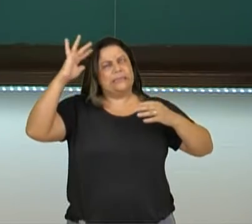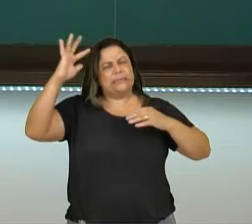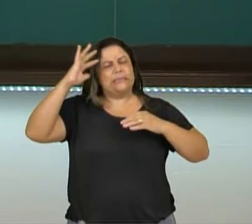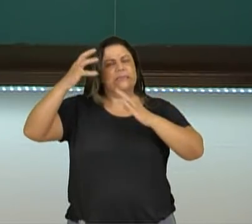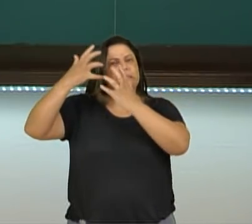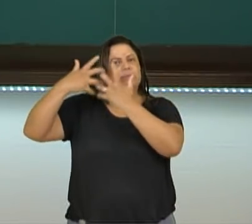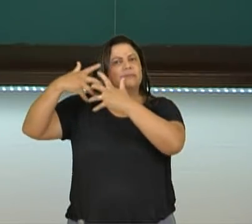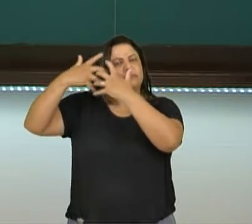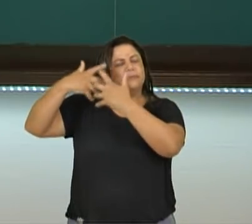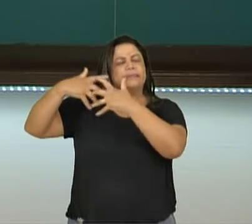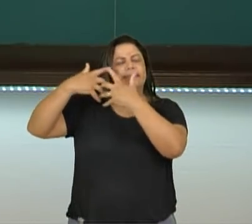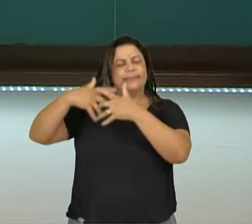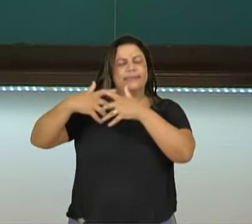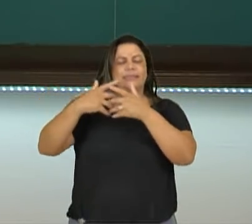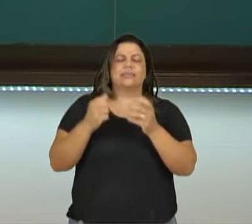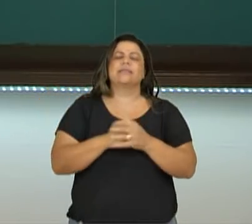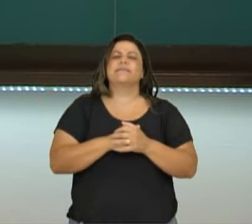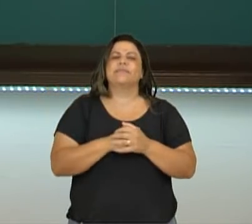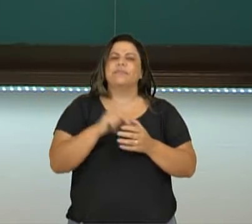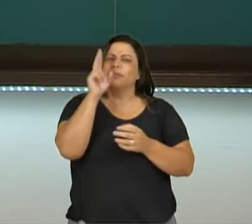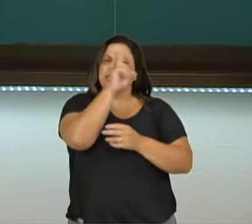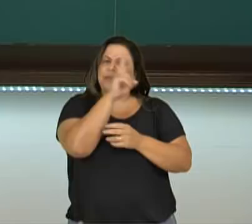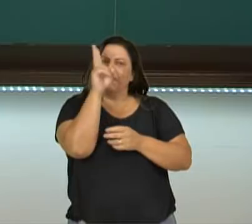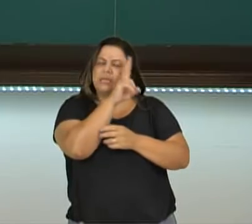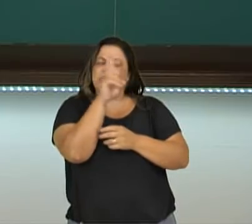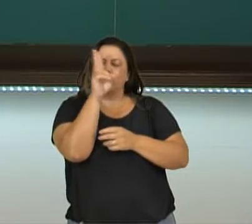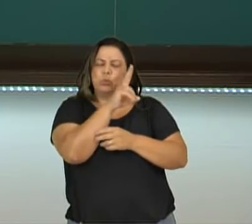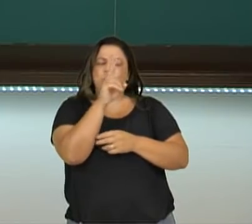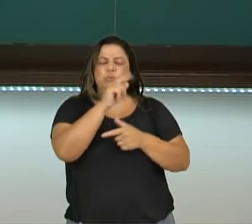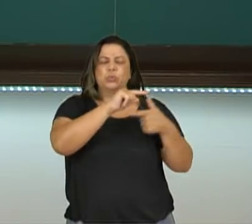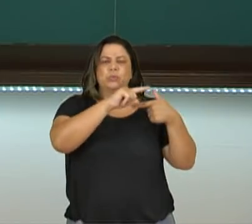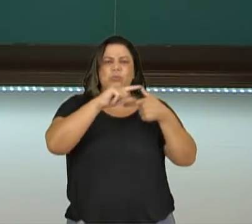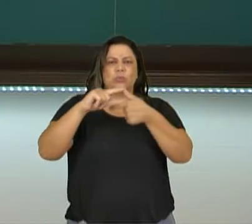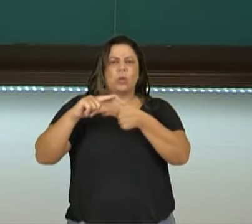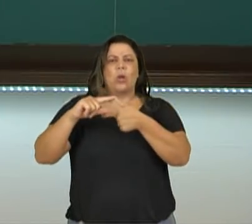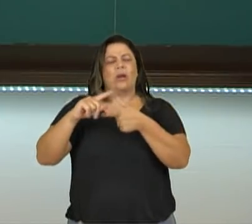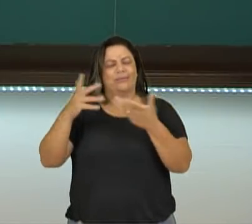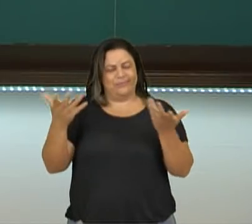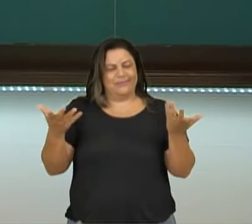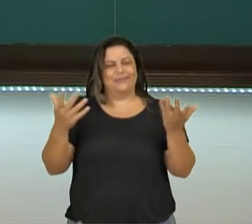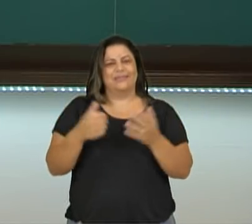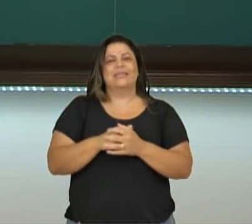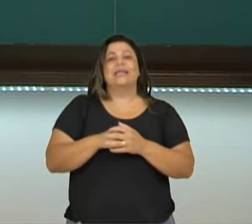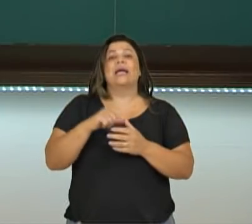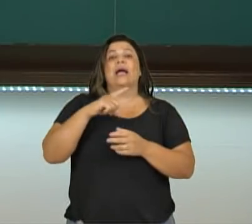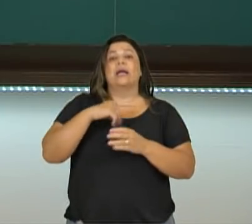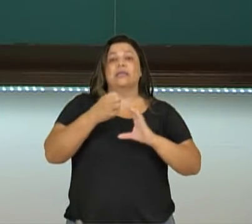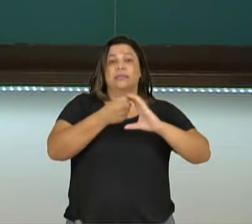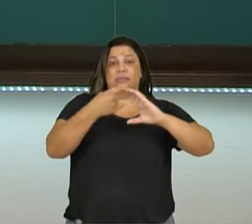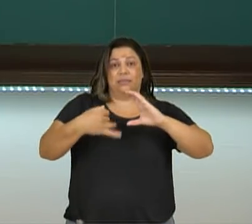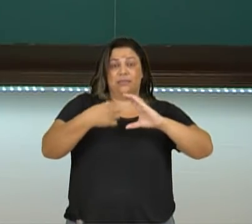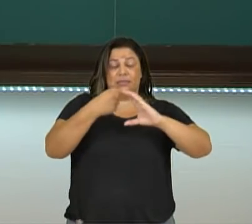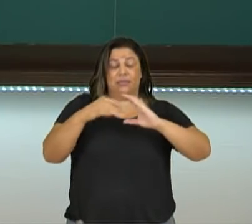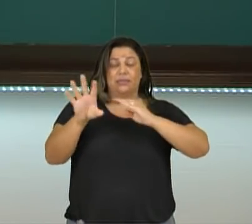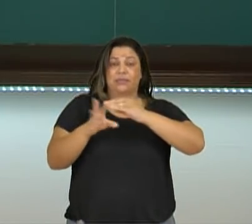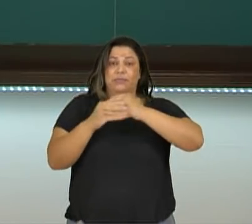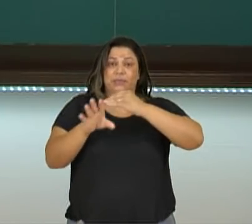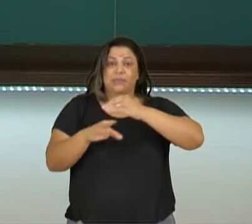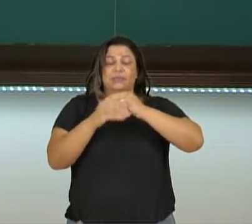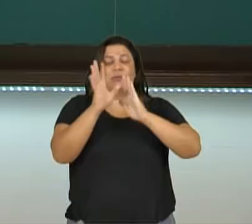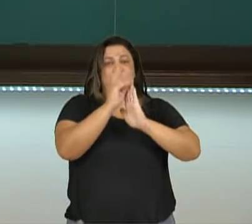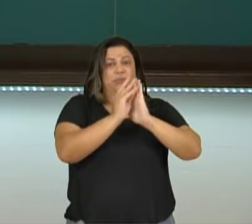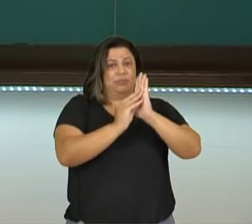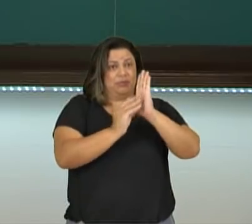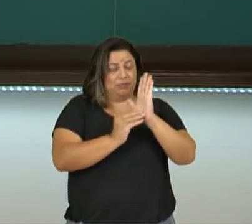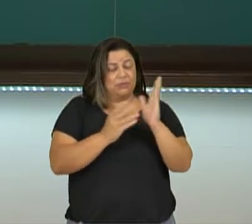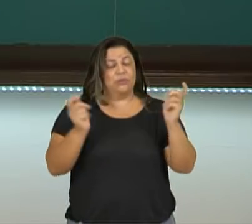sobre isso, tá? Lembrando que as histórias em quadrinhos têm a característica, né, tem como elementos composicionais isso que a